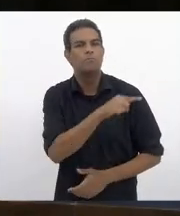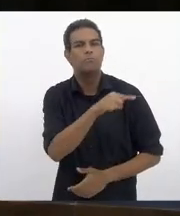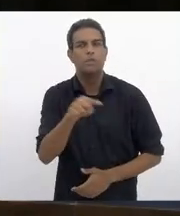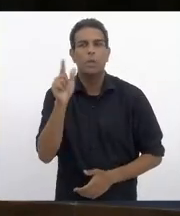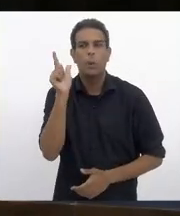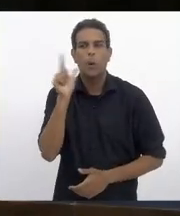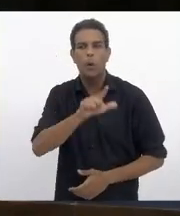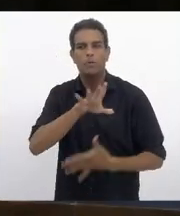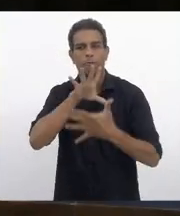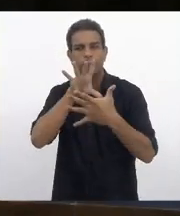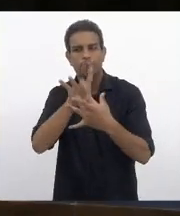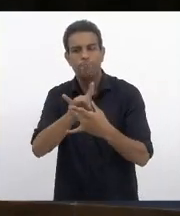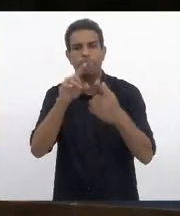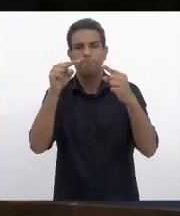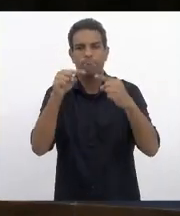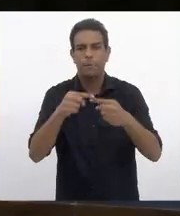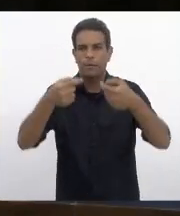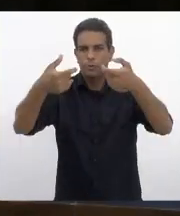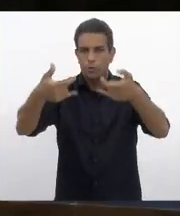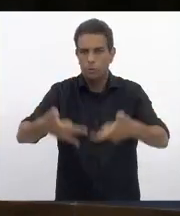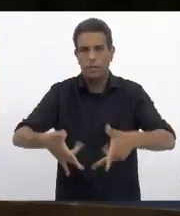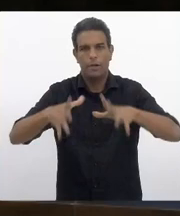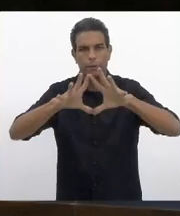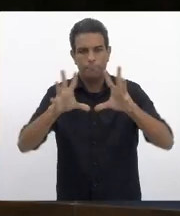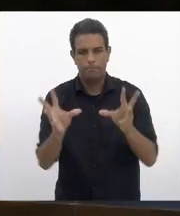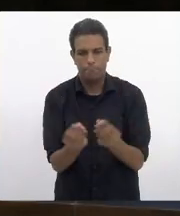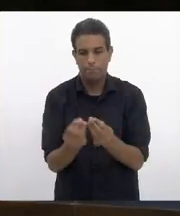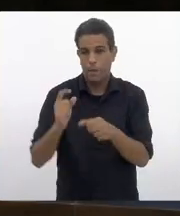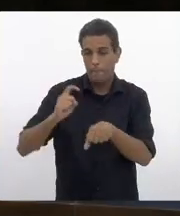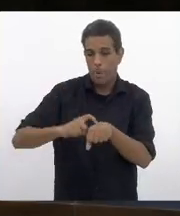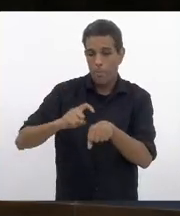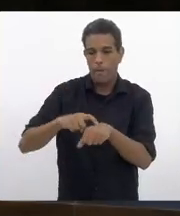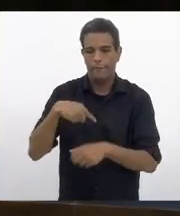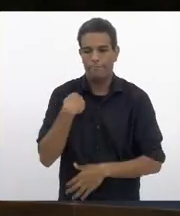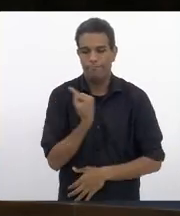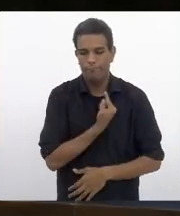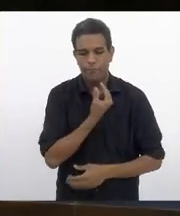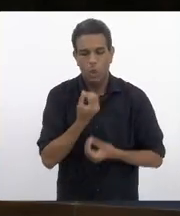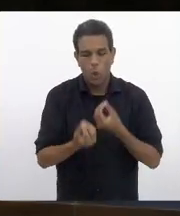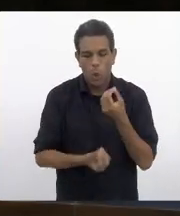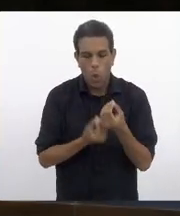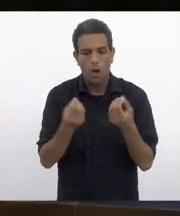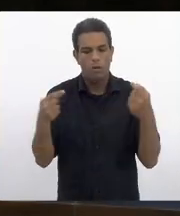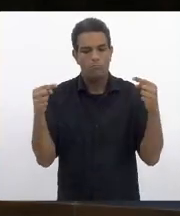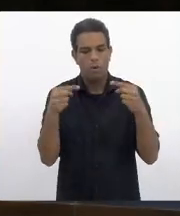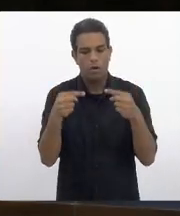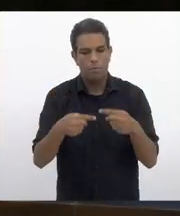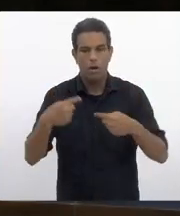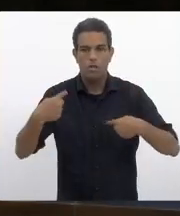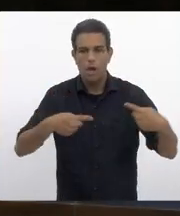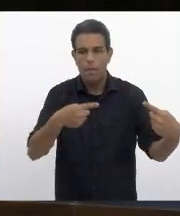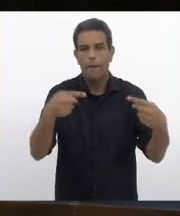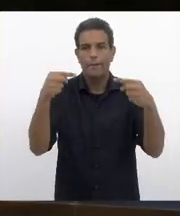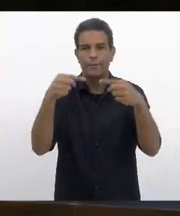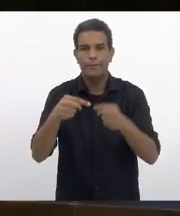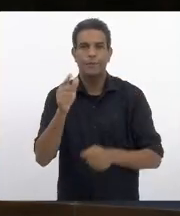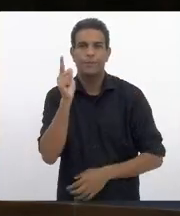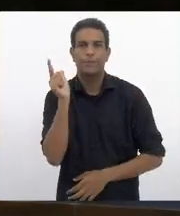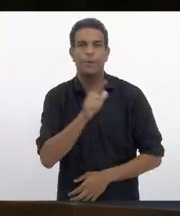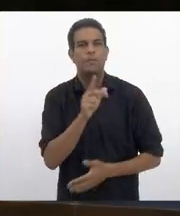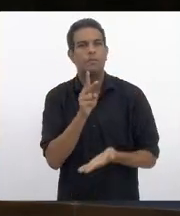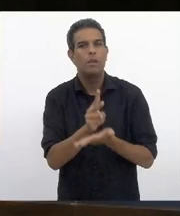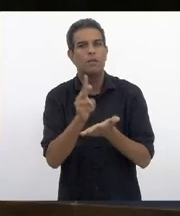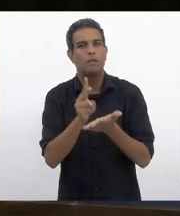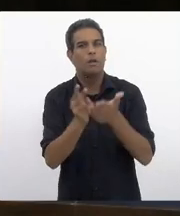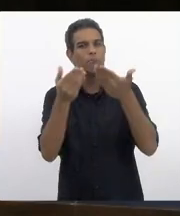meu gabinete lá para fazer alguns esclarecimentos. E agora mesmo aqui, nós estávamos dando um debate bacana aqui, pois está sempre